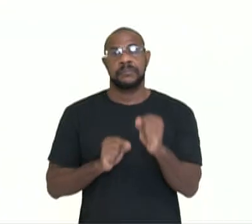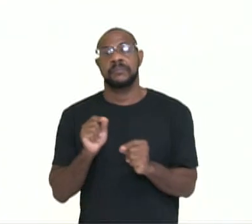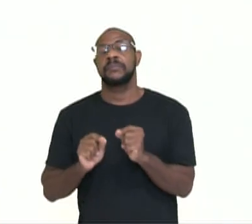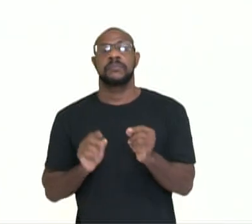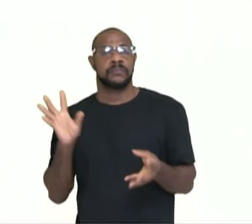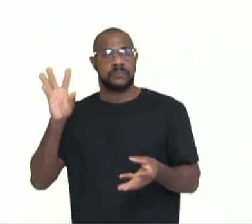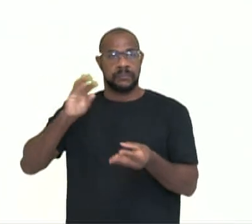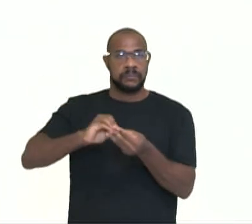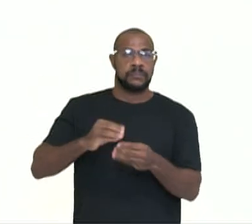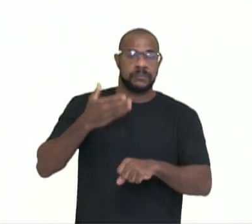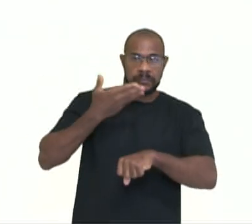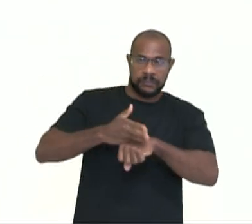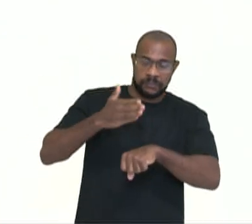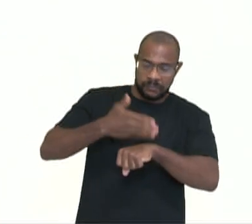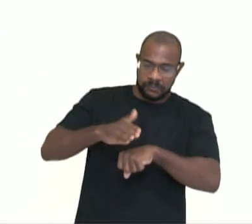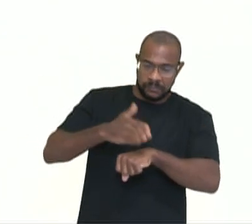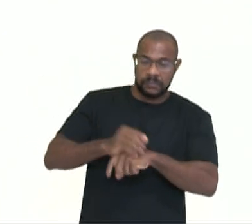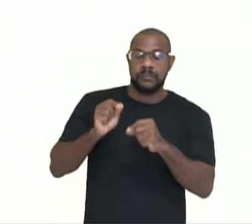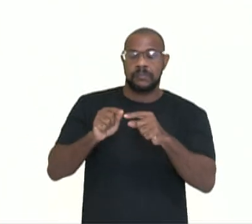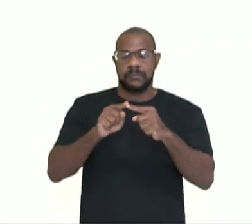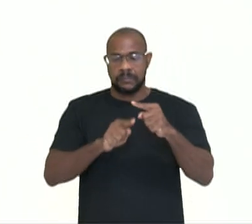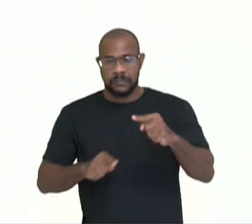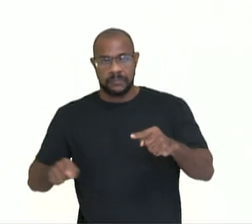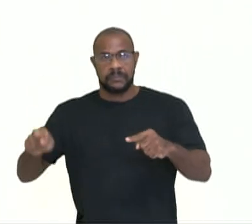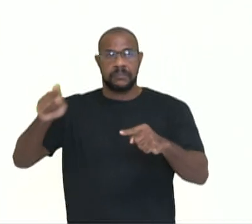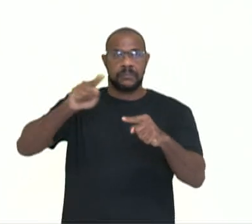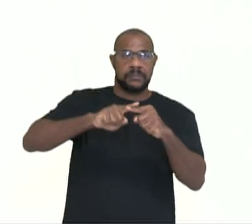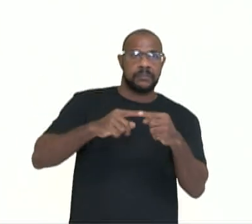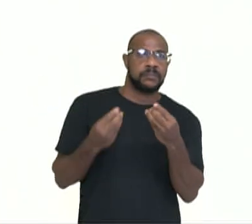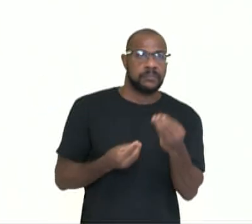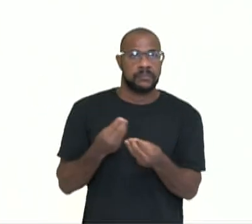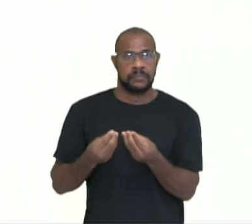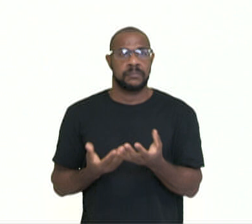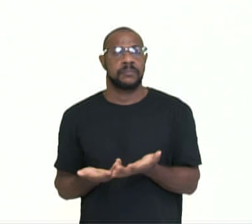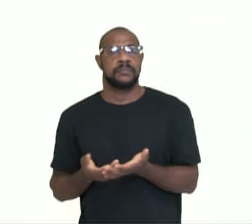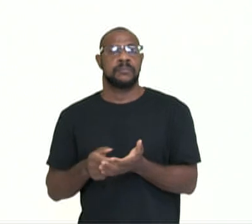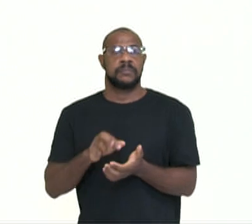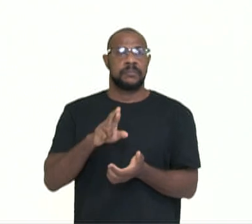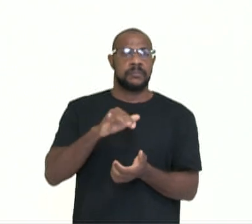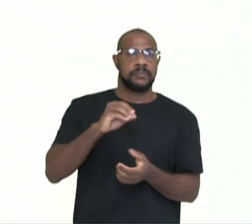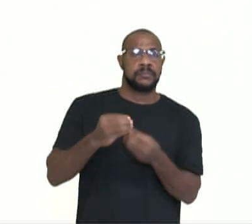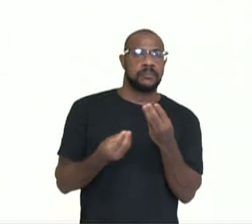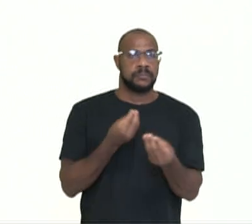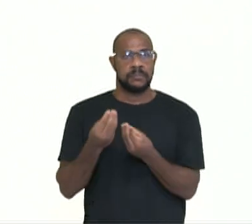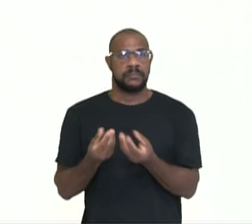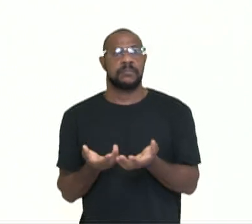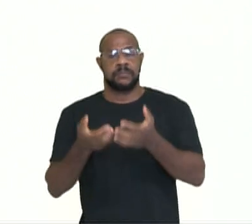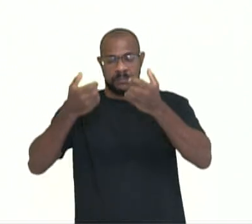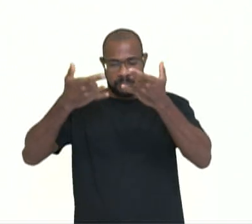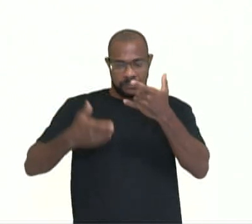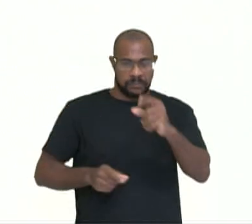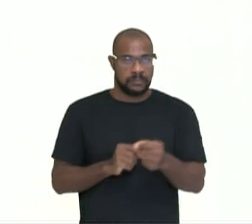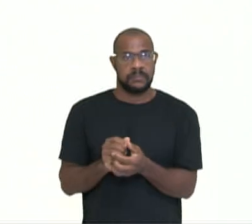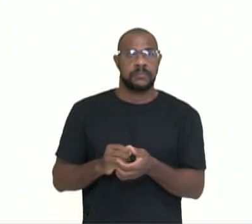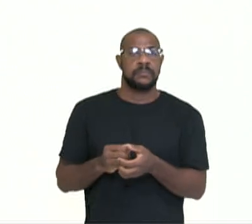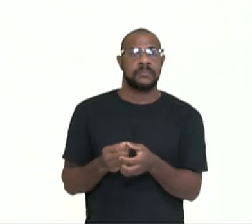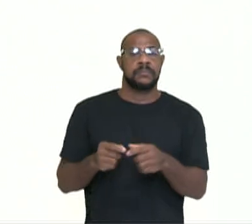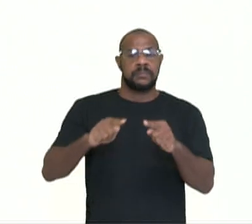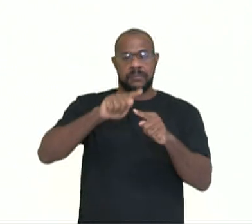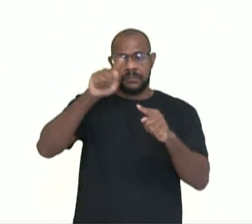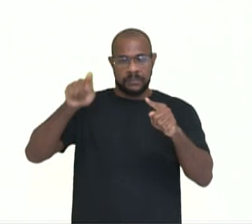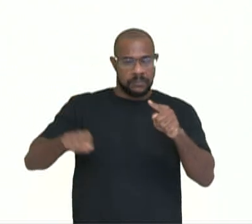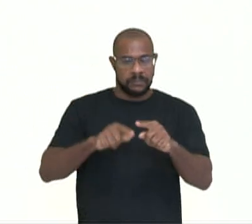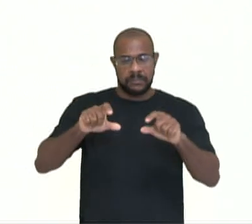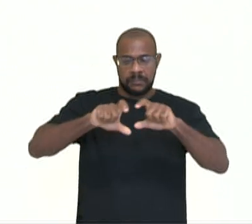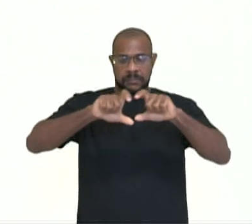aí mais exercícios sobre arcos côngruos, né? Trabalhando com ângulos e arcos, expressões